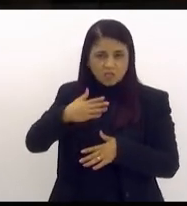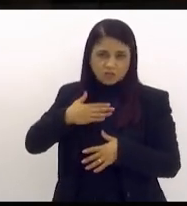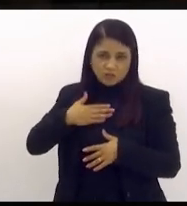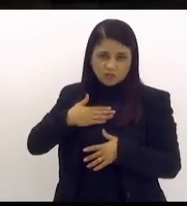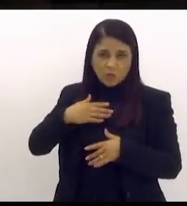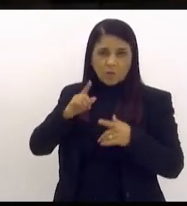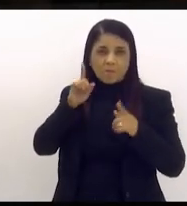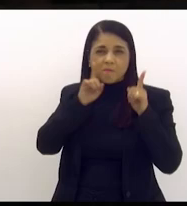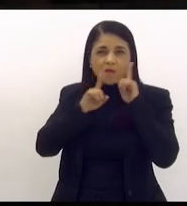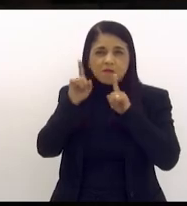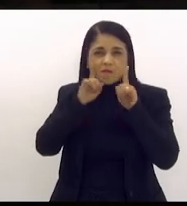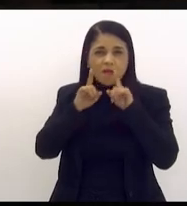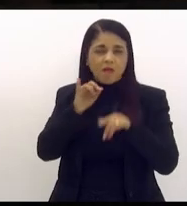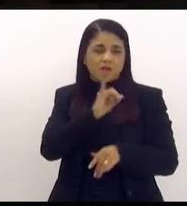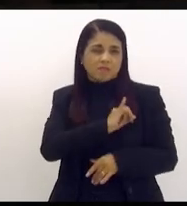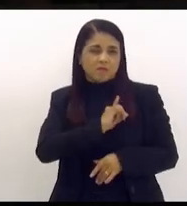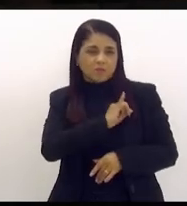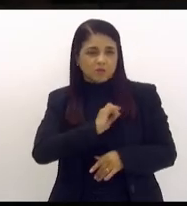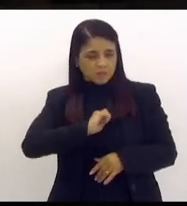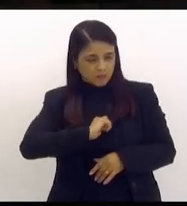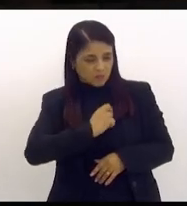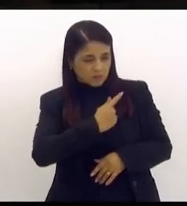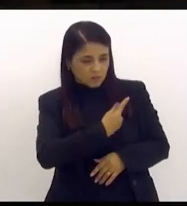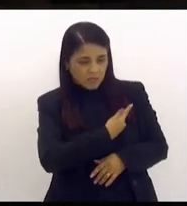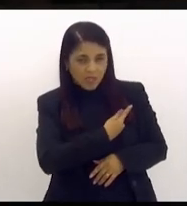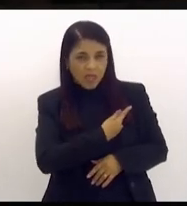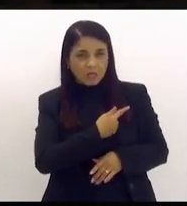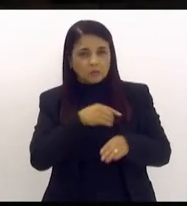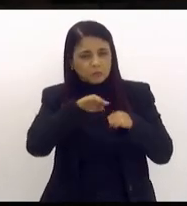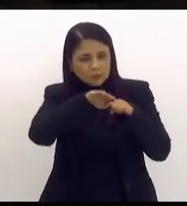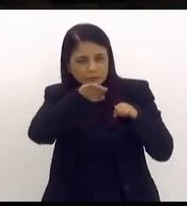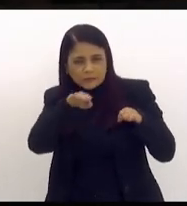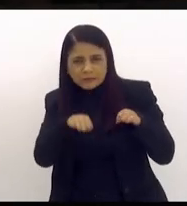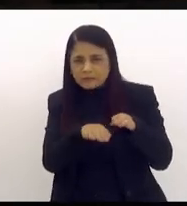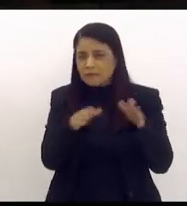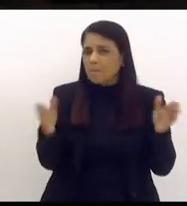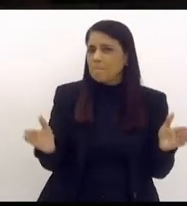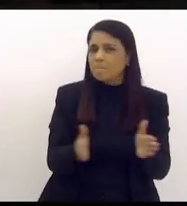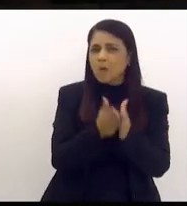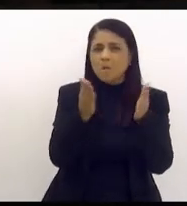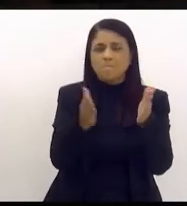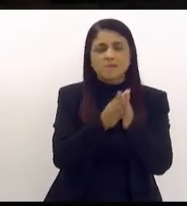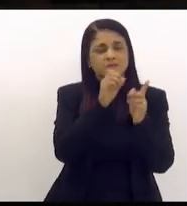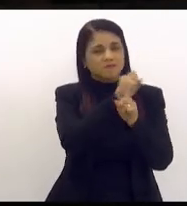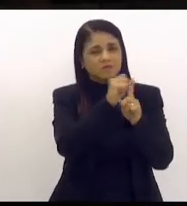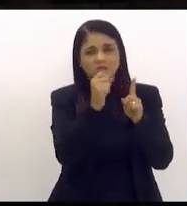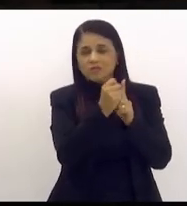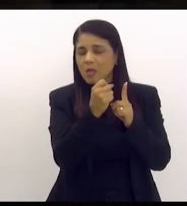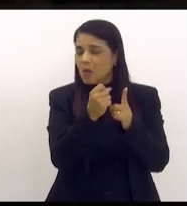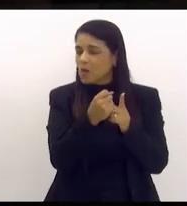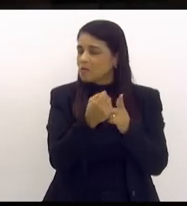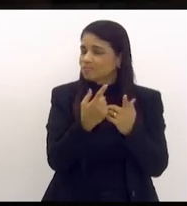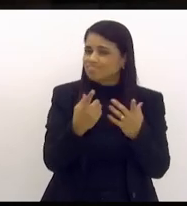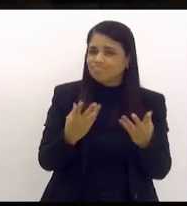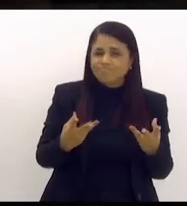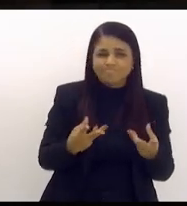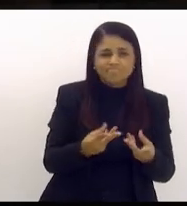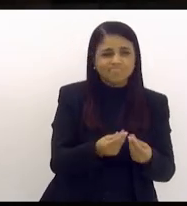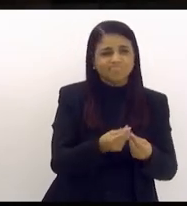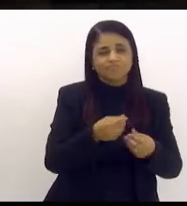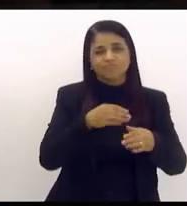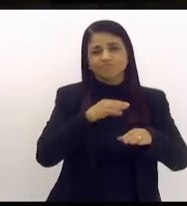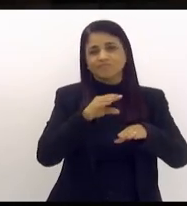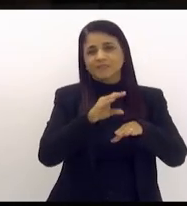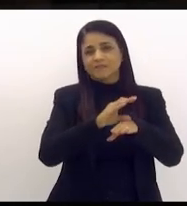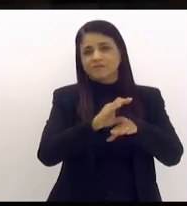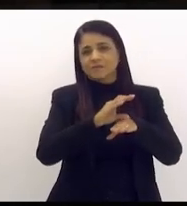é Maricá Itaboraí São Gonçalo onde a gente tem um nível de pobreza social imensa e falta de qualificação Então não é